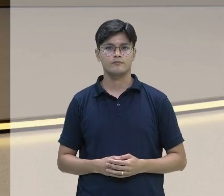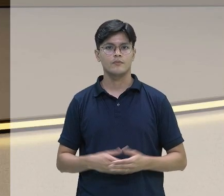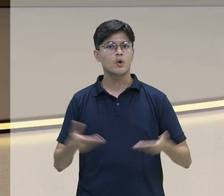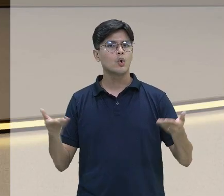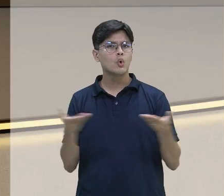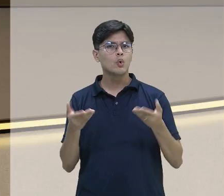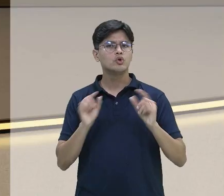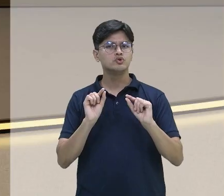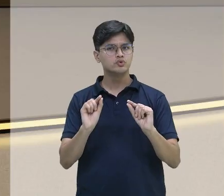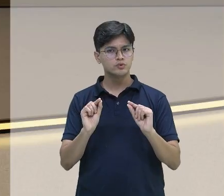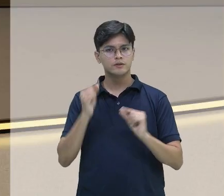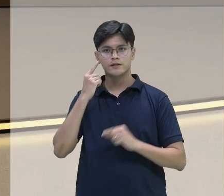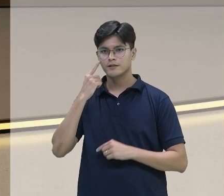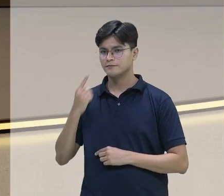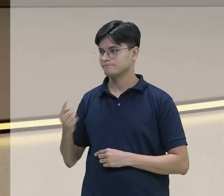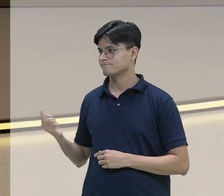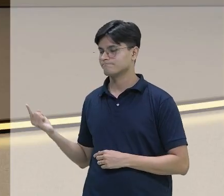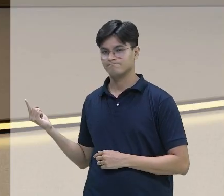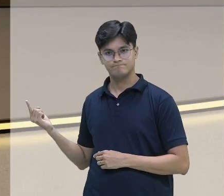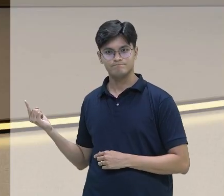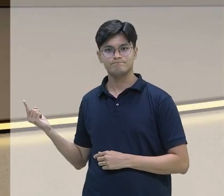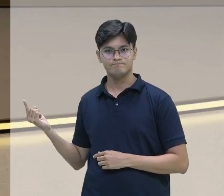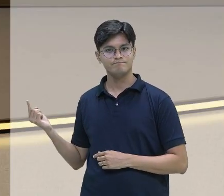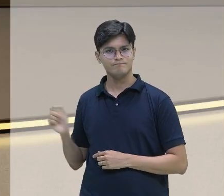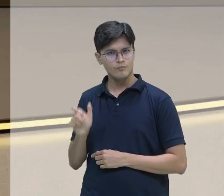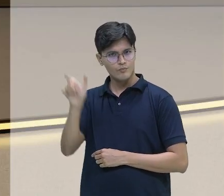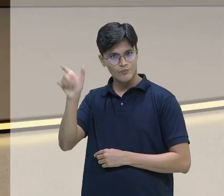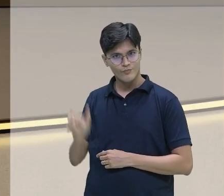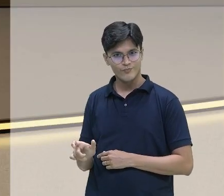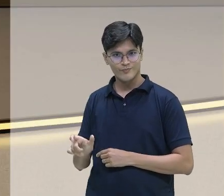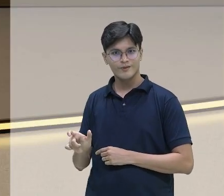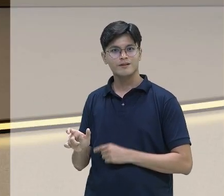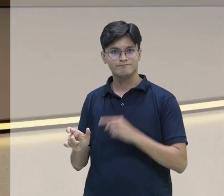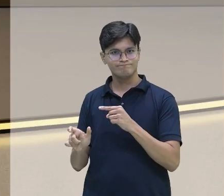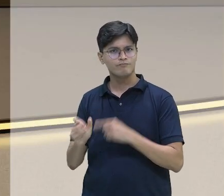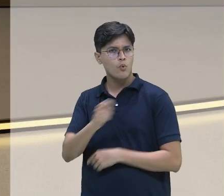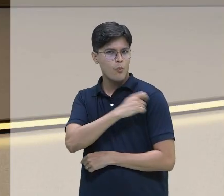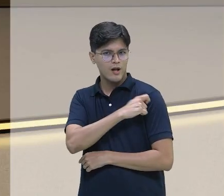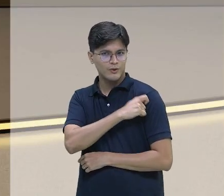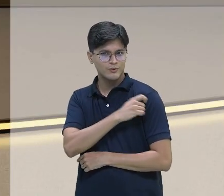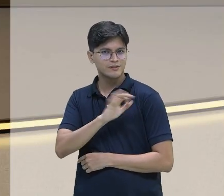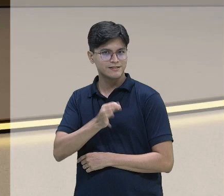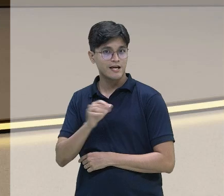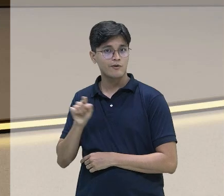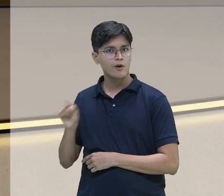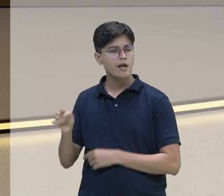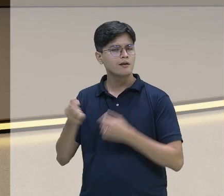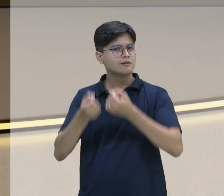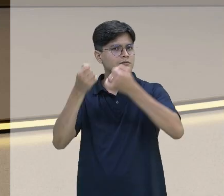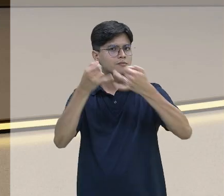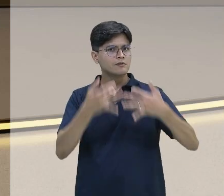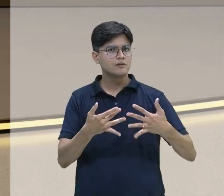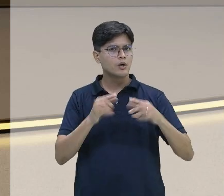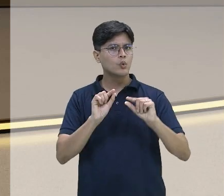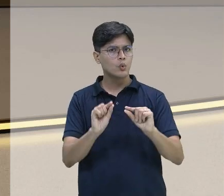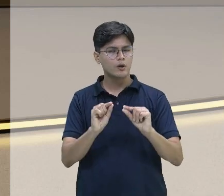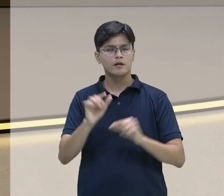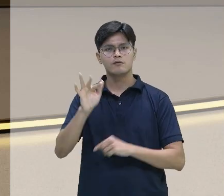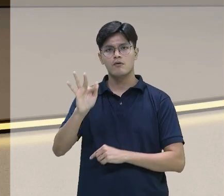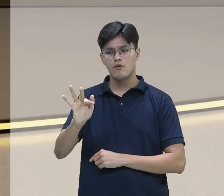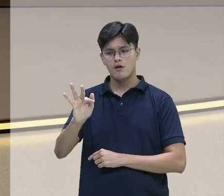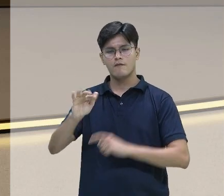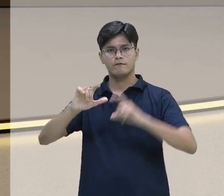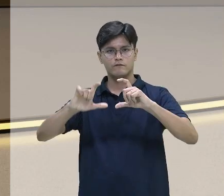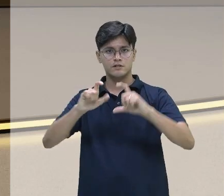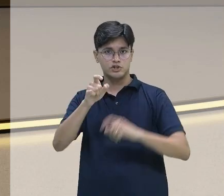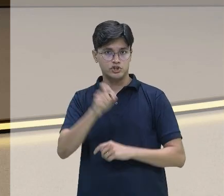professor, que está com essa indagação aí. Isso, exatamente. Trouxemos aqui um aluno, né, que está falando aí, ó, que f de x é igual a x mais